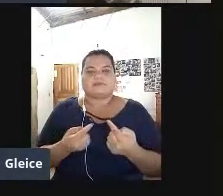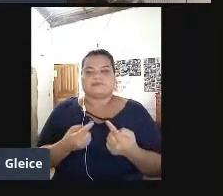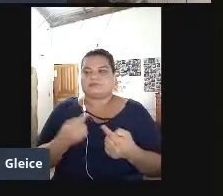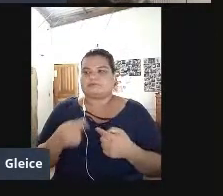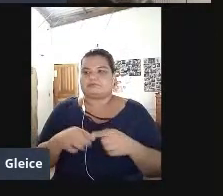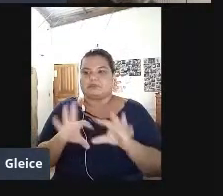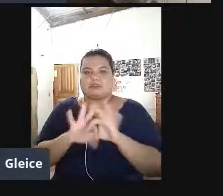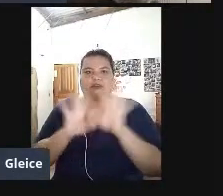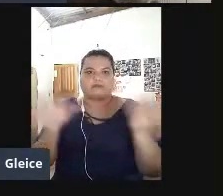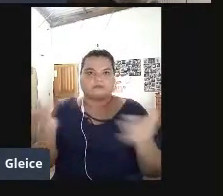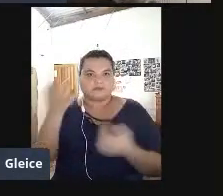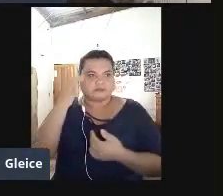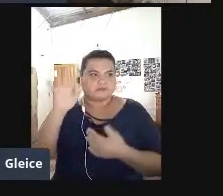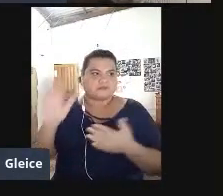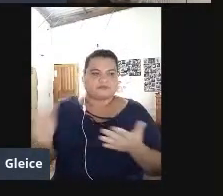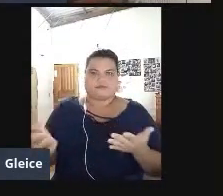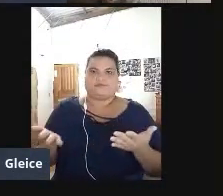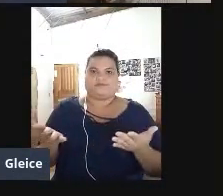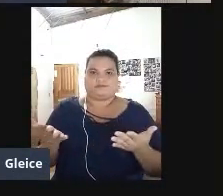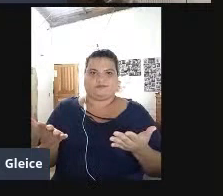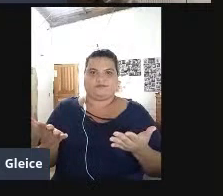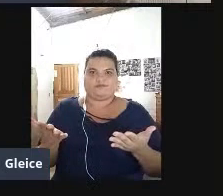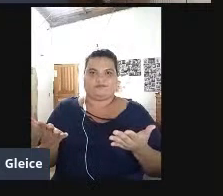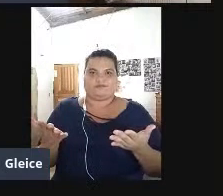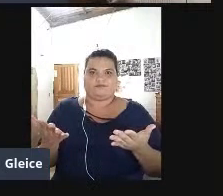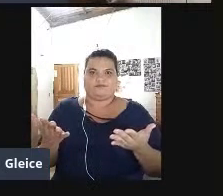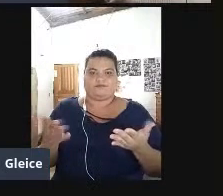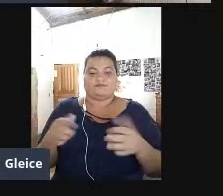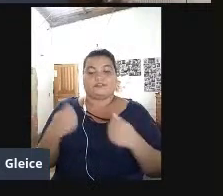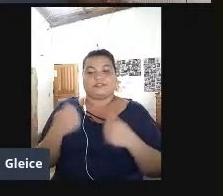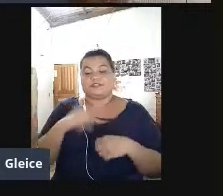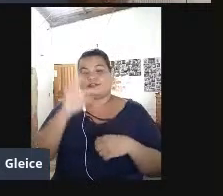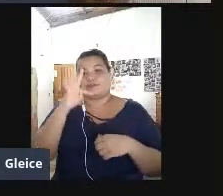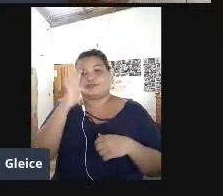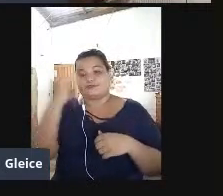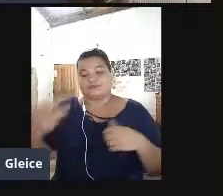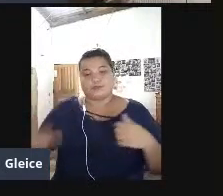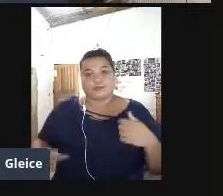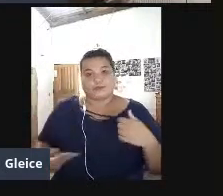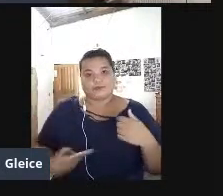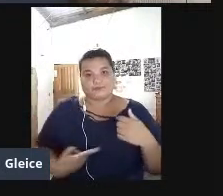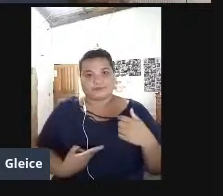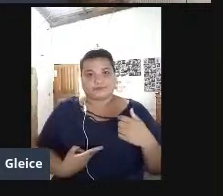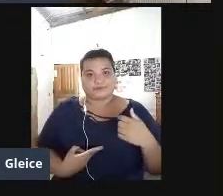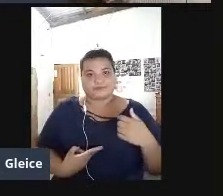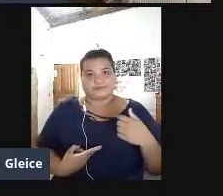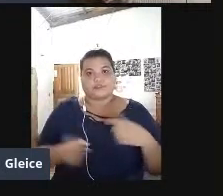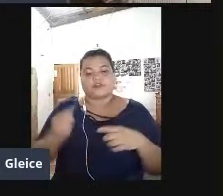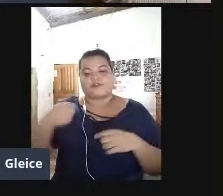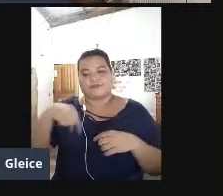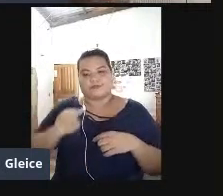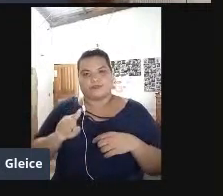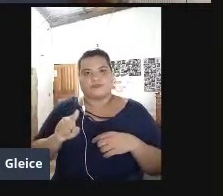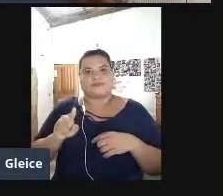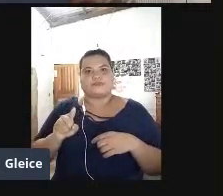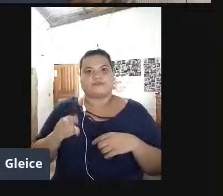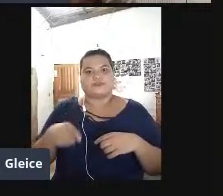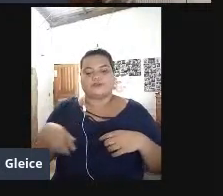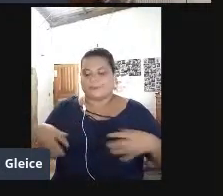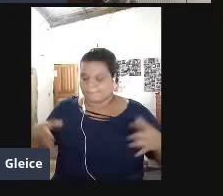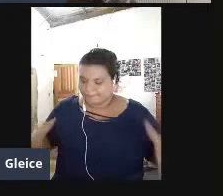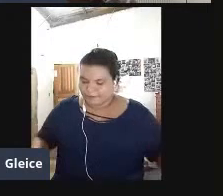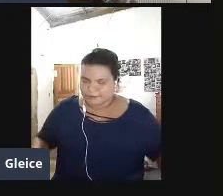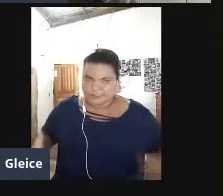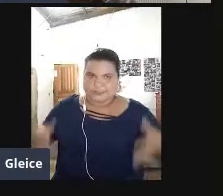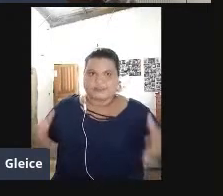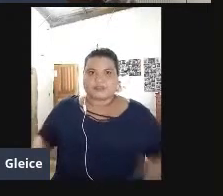fazer alimentação por gastrostomia, foi para casa, foi para a enfermaria, em cadeira de roda, conversando, respirando em